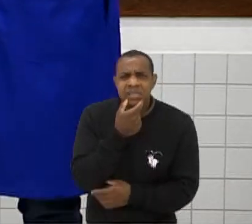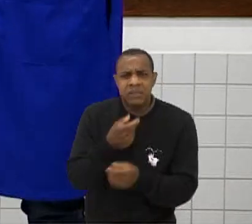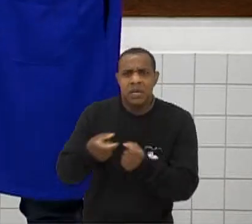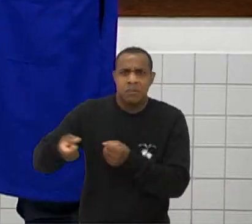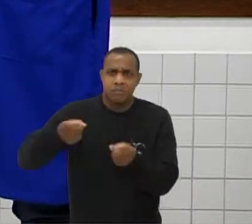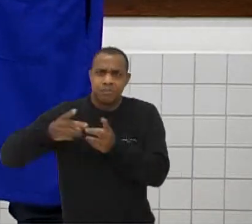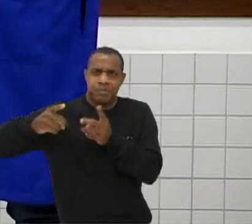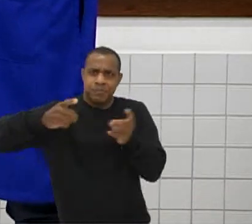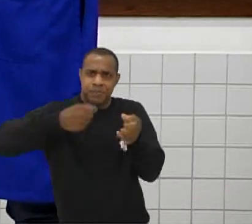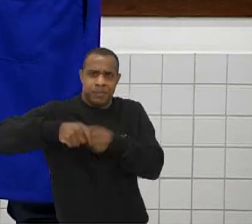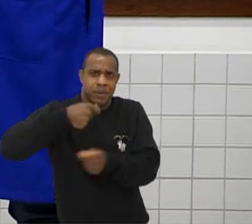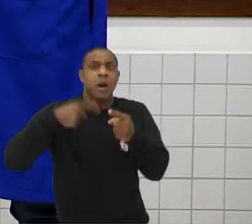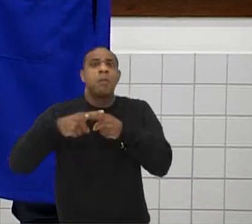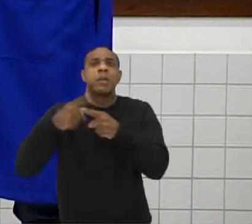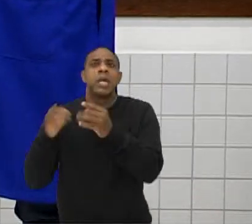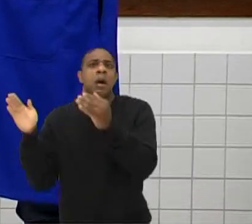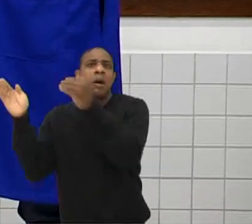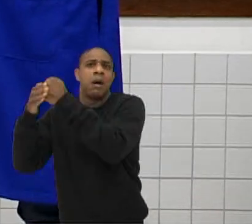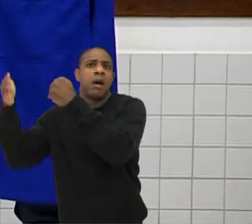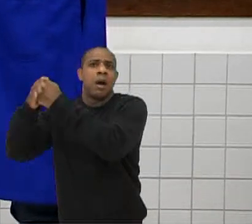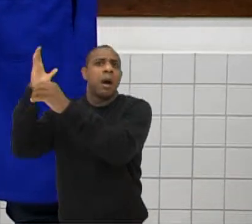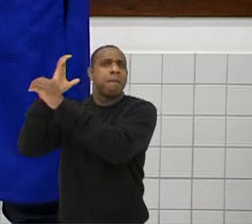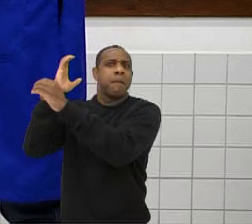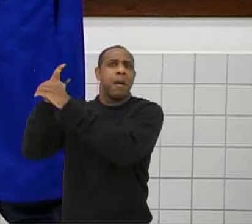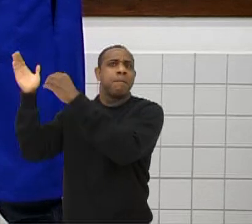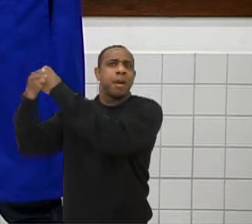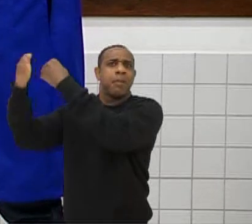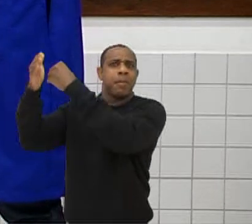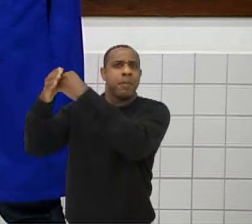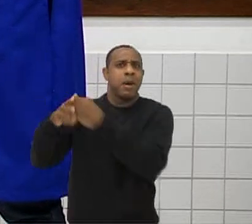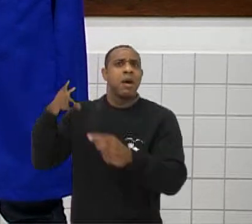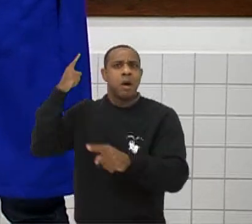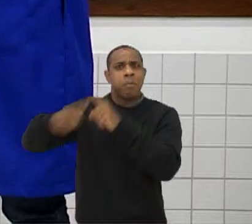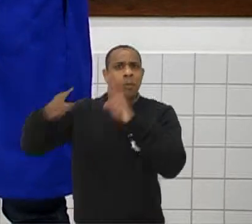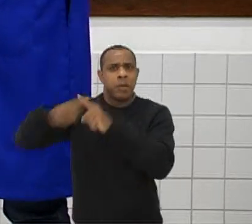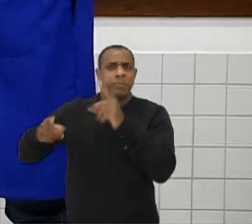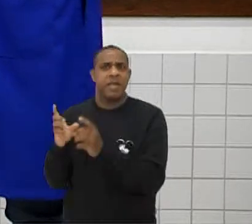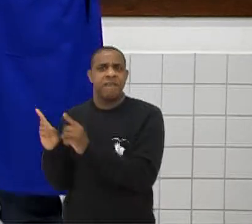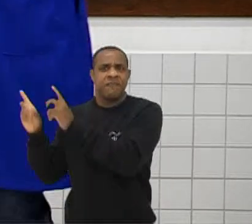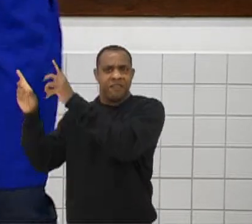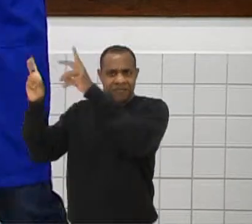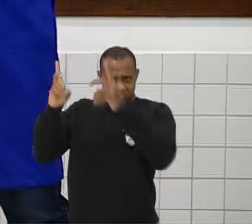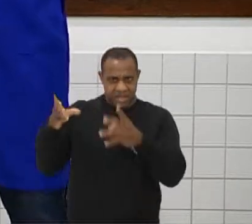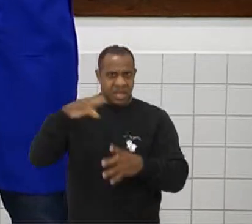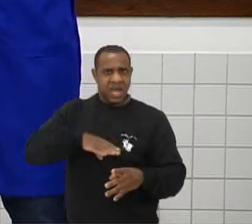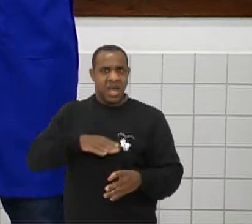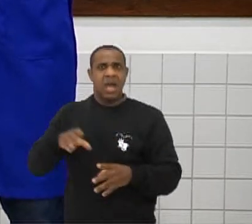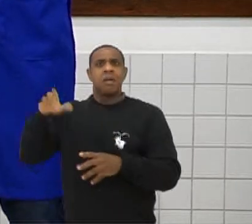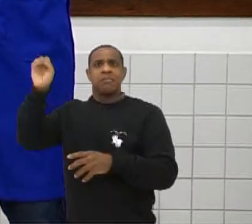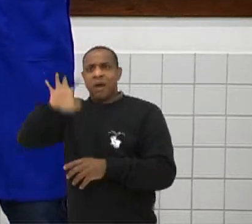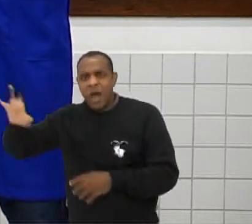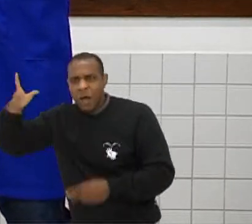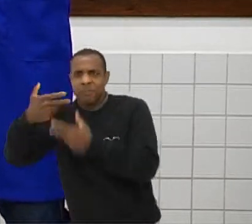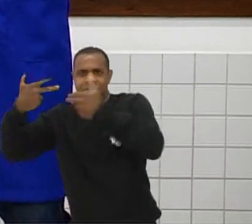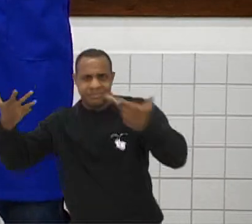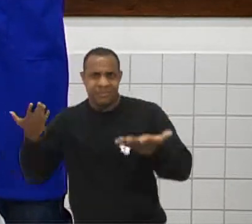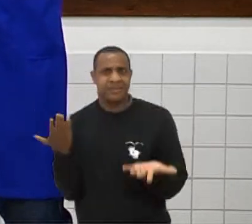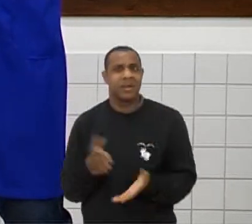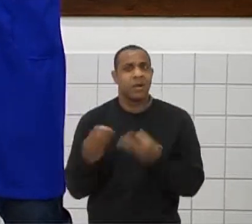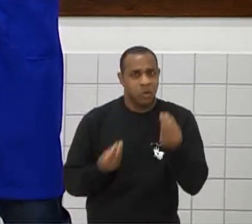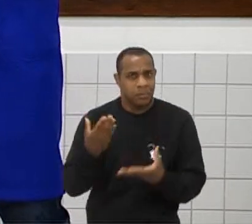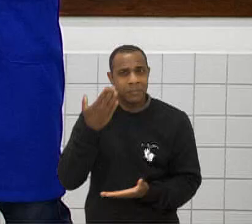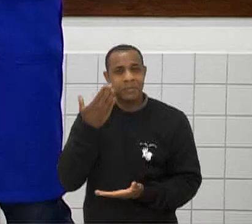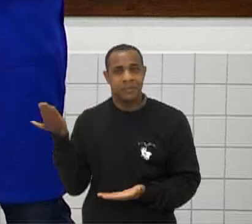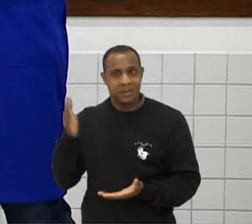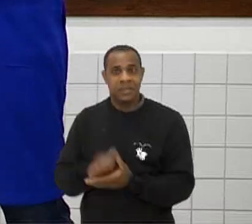com o Brasil porque o bloqueio continental impedia ela de comercializar com o resto da Europa? Sim, lembra? Bloqueio continental, Napoleão